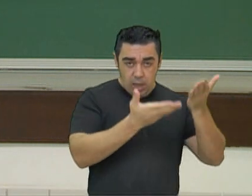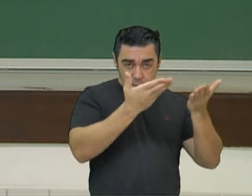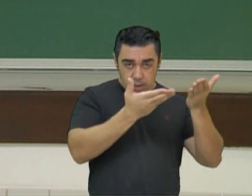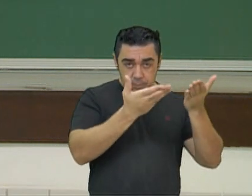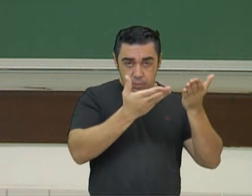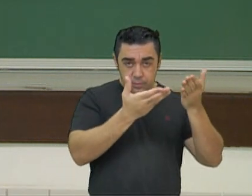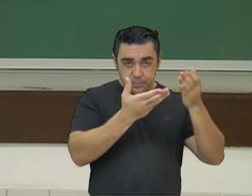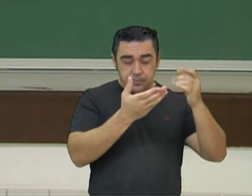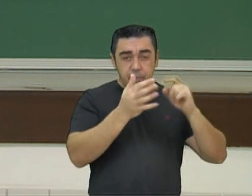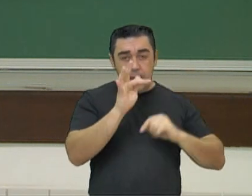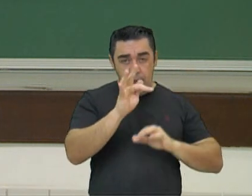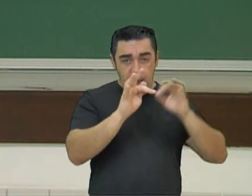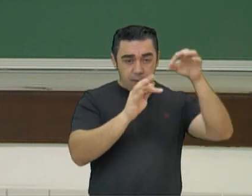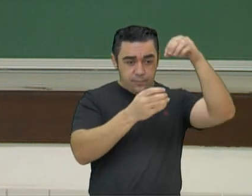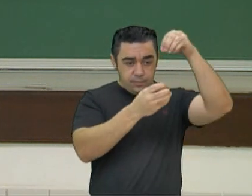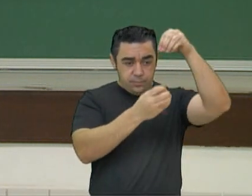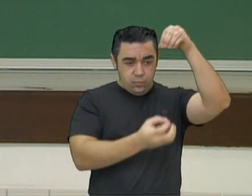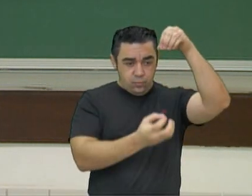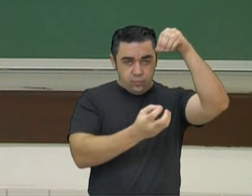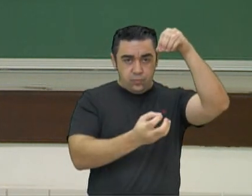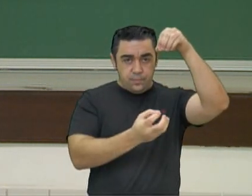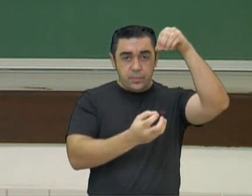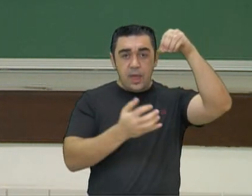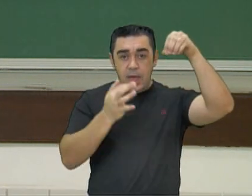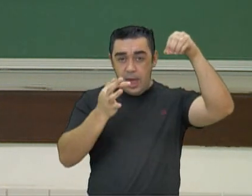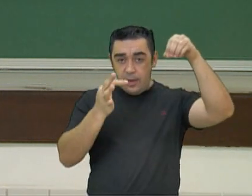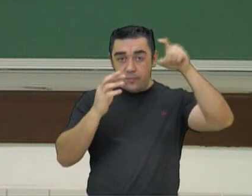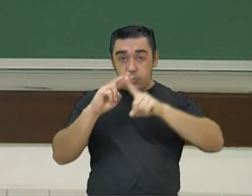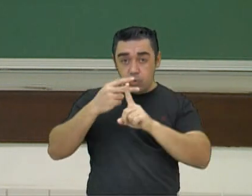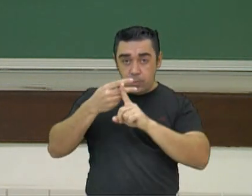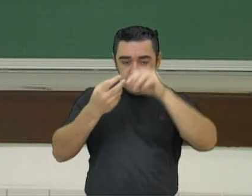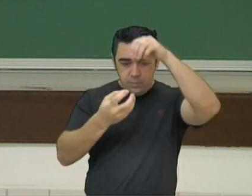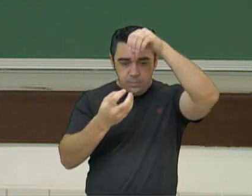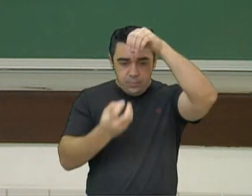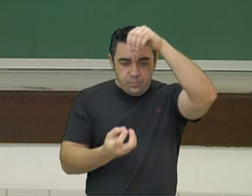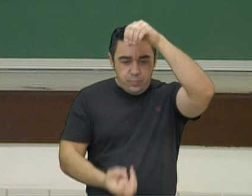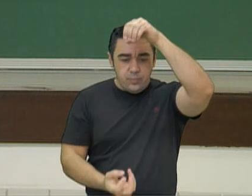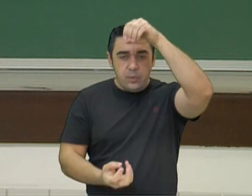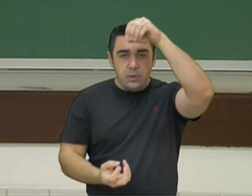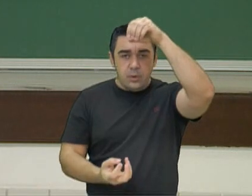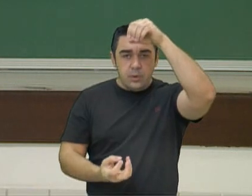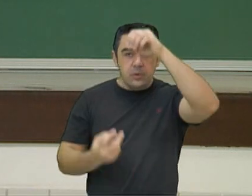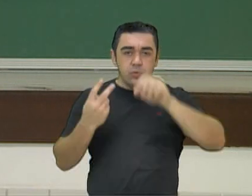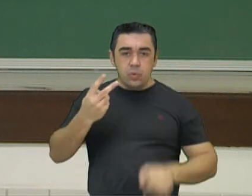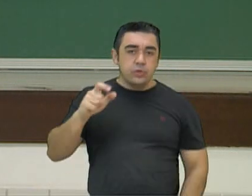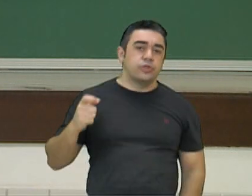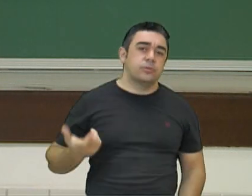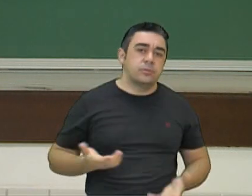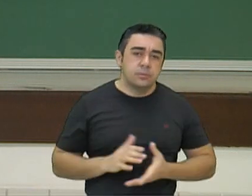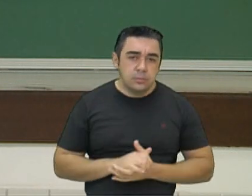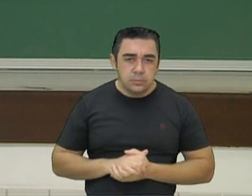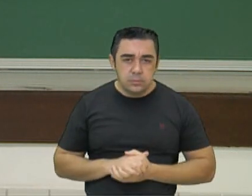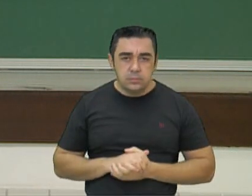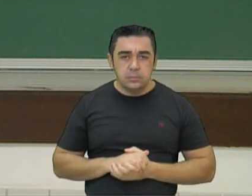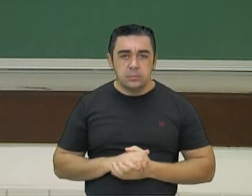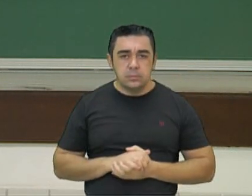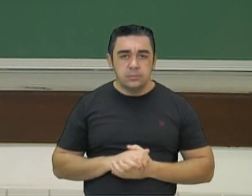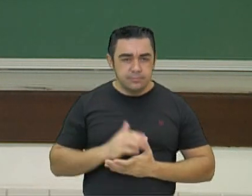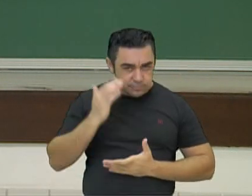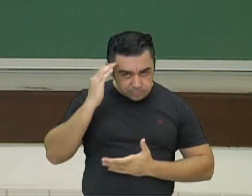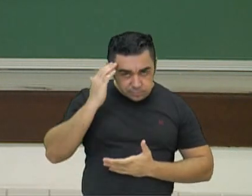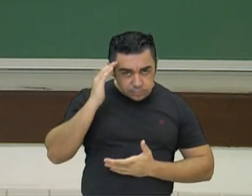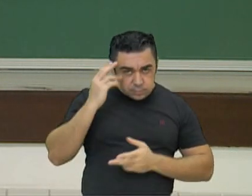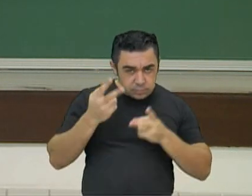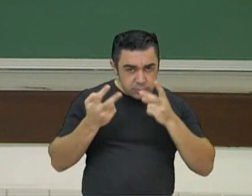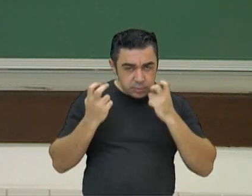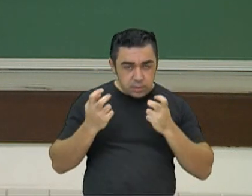força F, o deslocamento foi X. Eu dobrei essa força, o deslocamento ficou 2x.